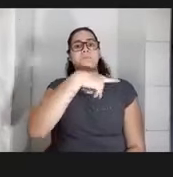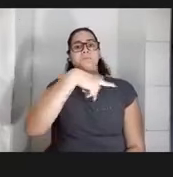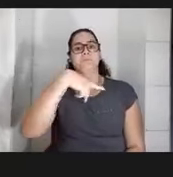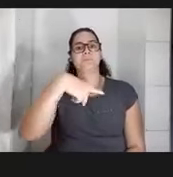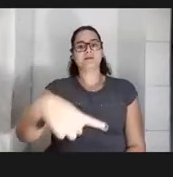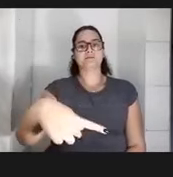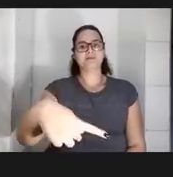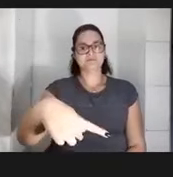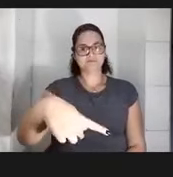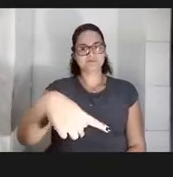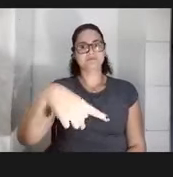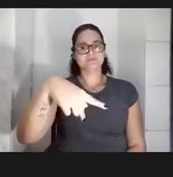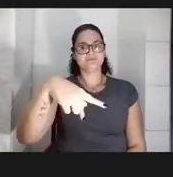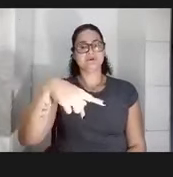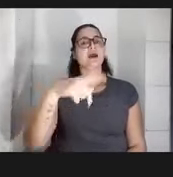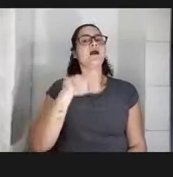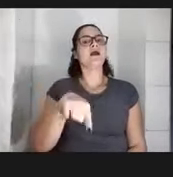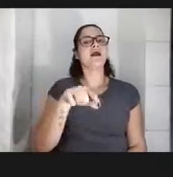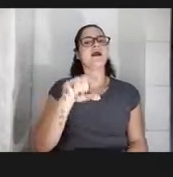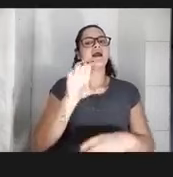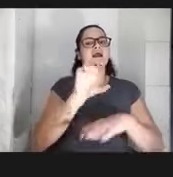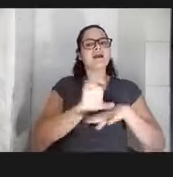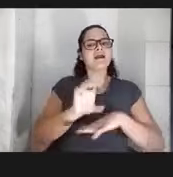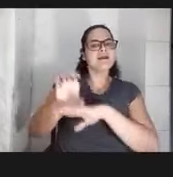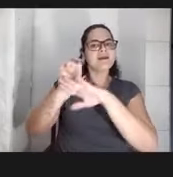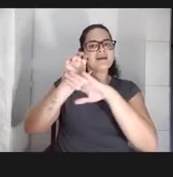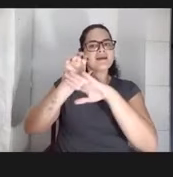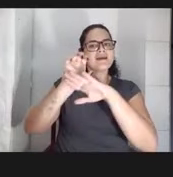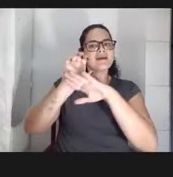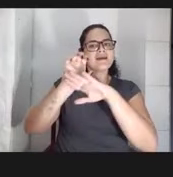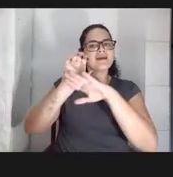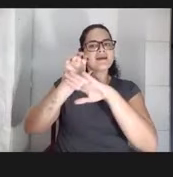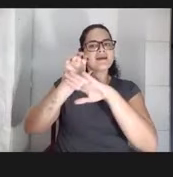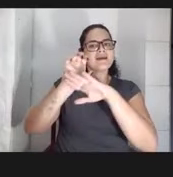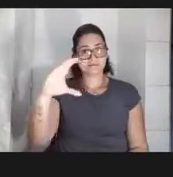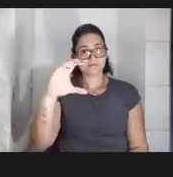Santa Catarina, e eu estou dizendo, ampliando aí a